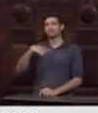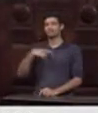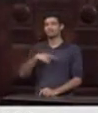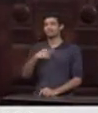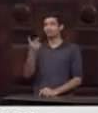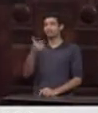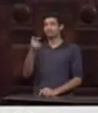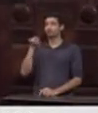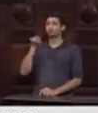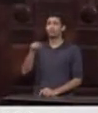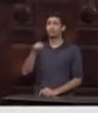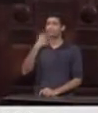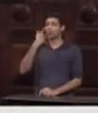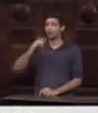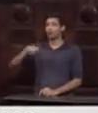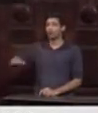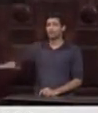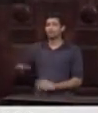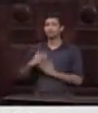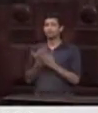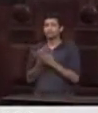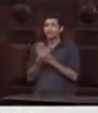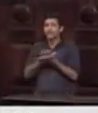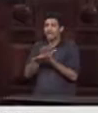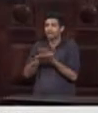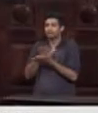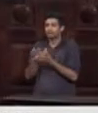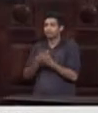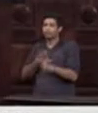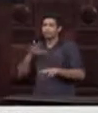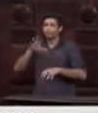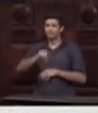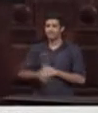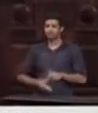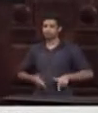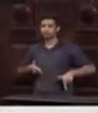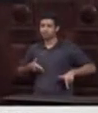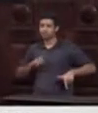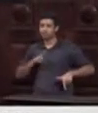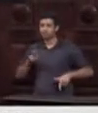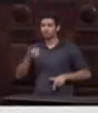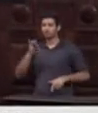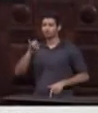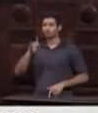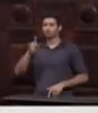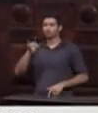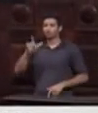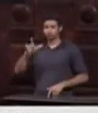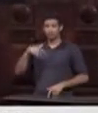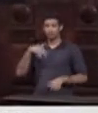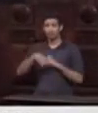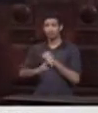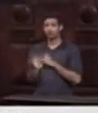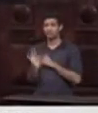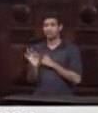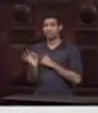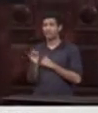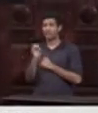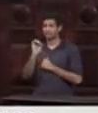sem aula e nenhum fuzil foi apreendido. A minha preocupação é que com esse tipo de